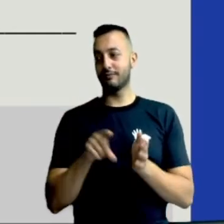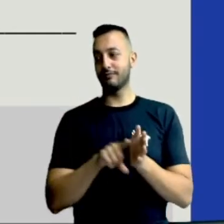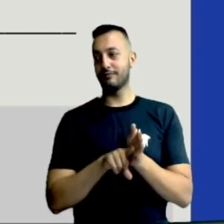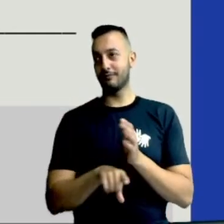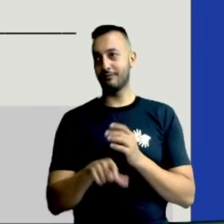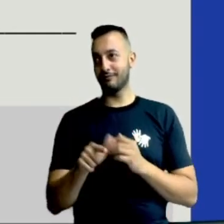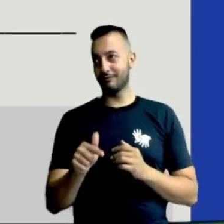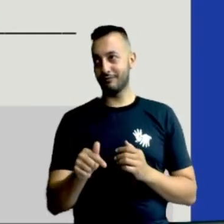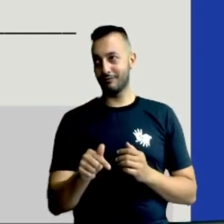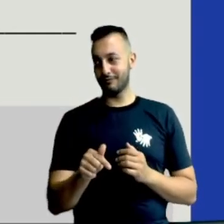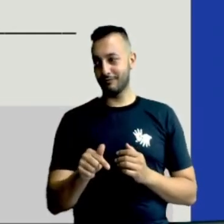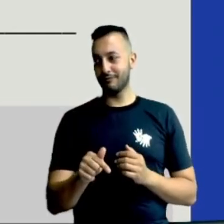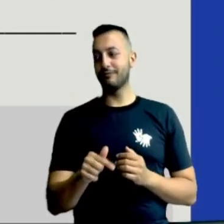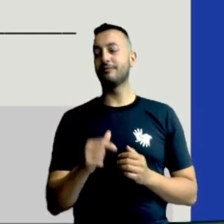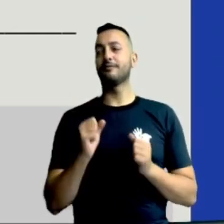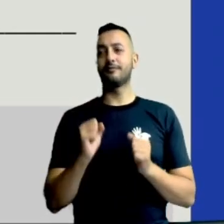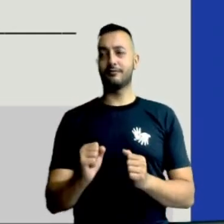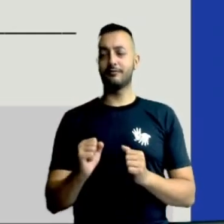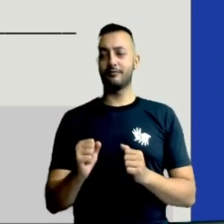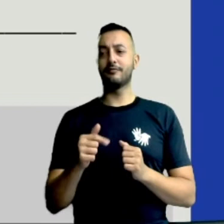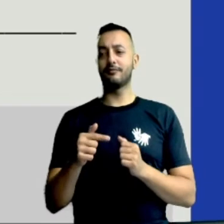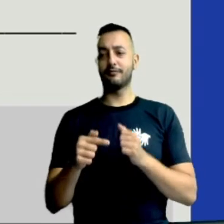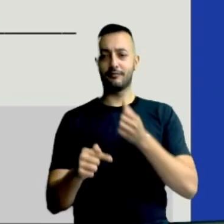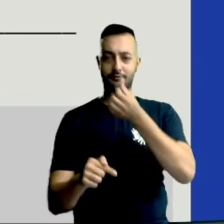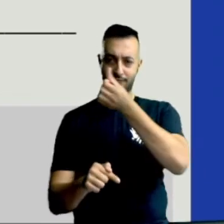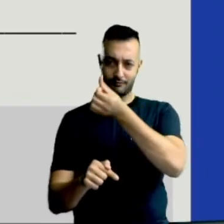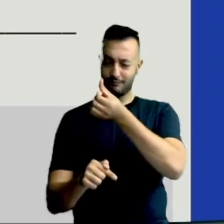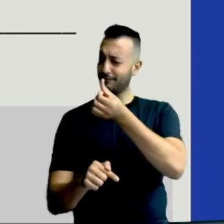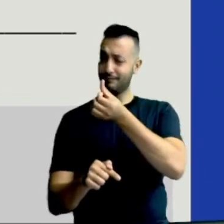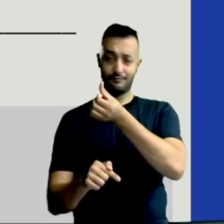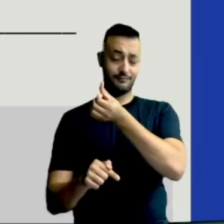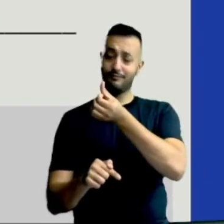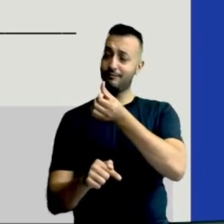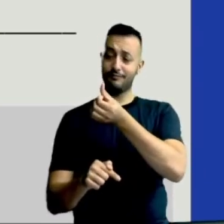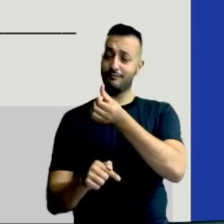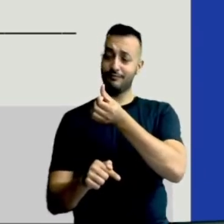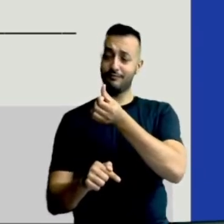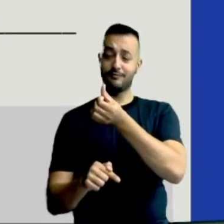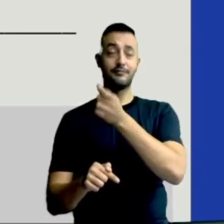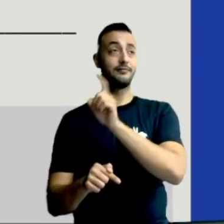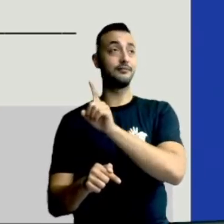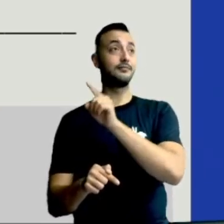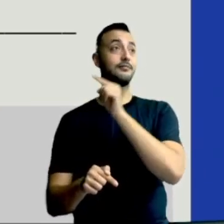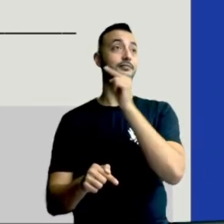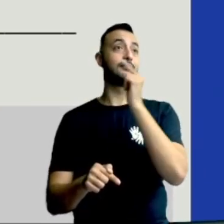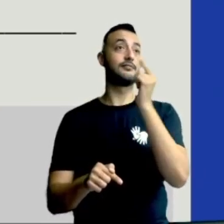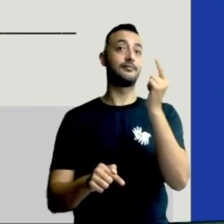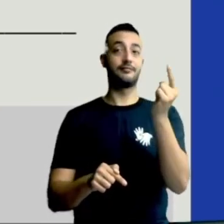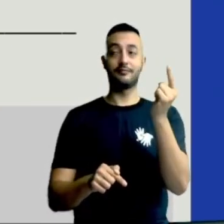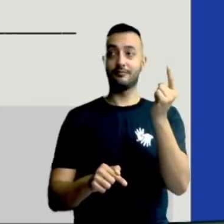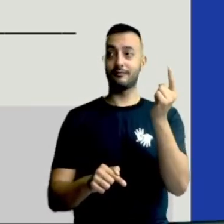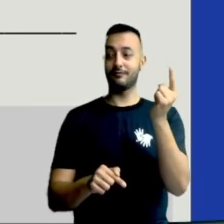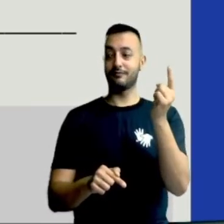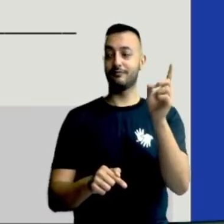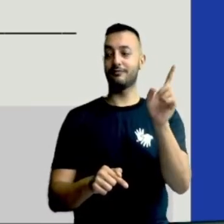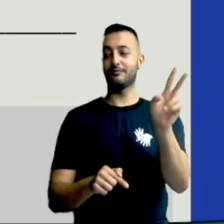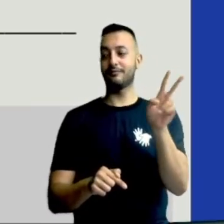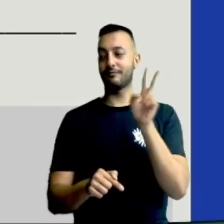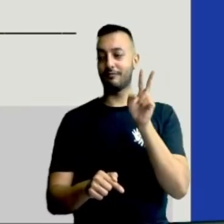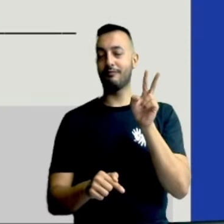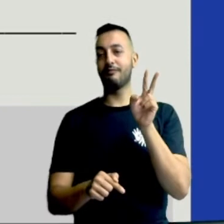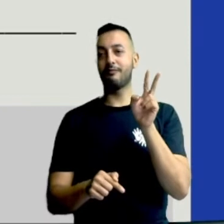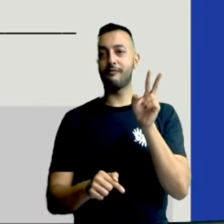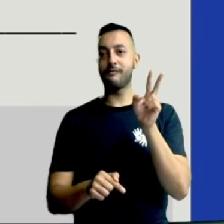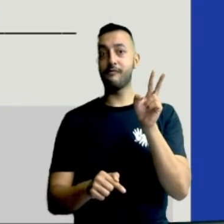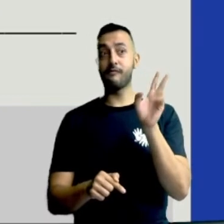menos 7. Eu posso tirar 7 de 6? Não. Então a gente vai lá na casa da dezena pedir